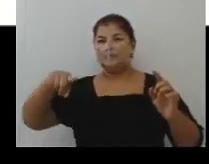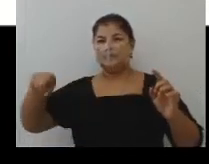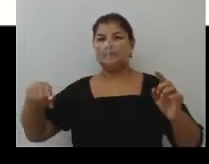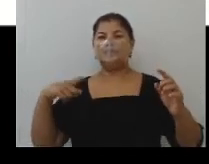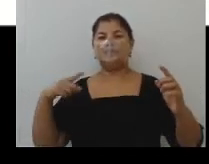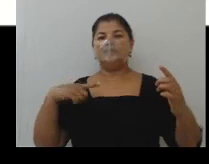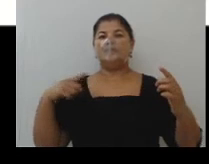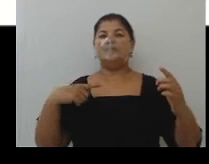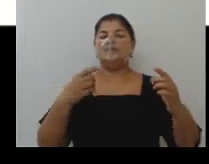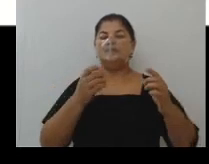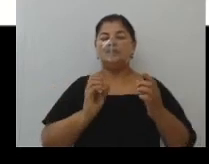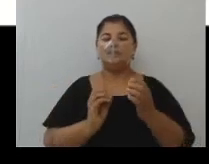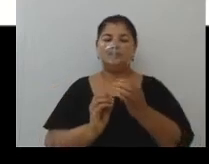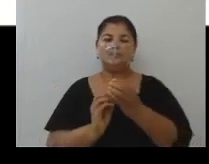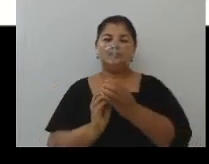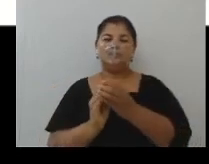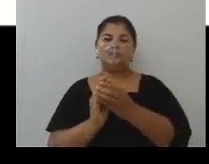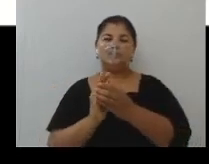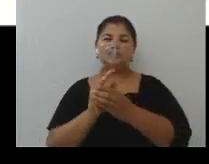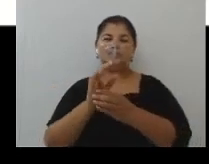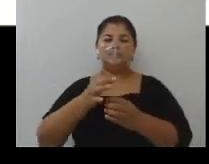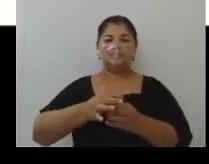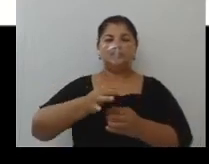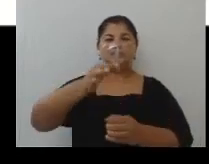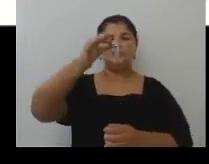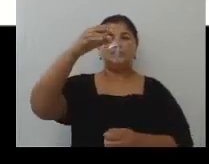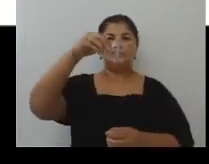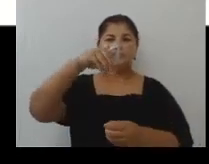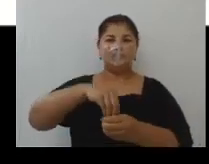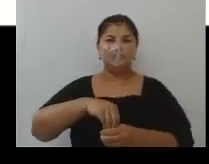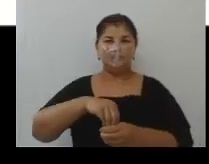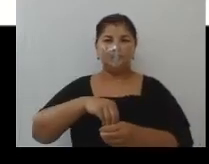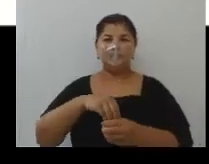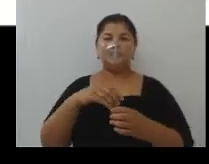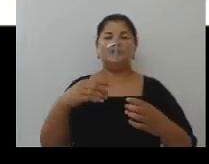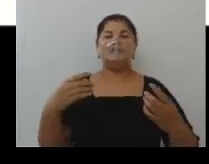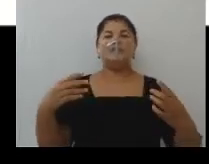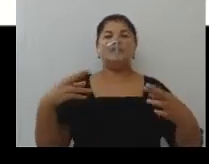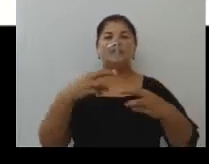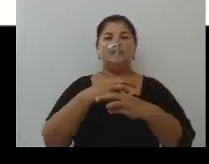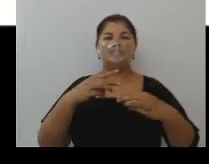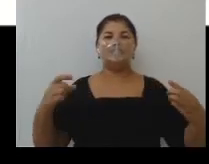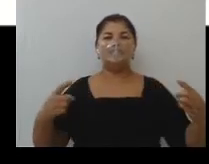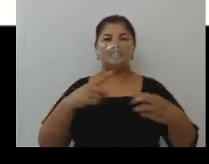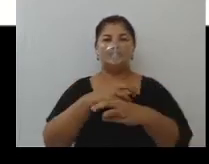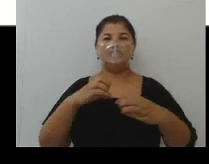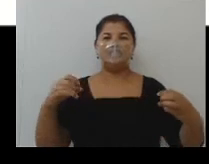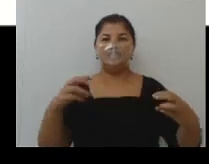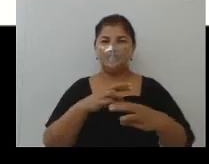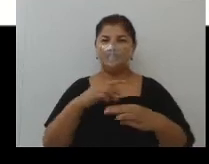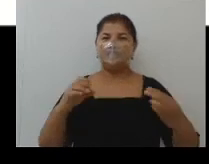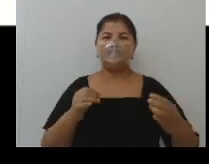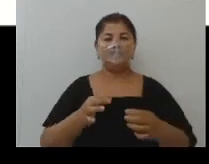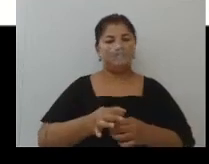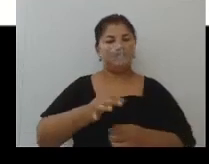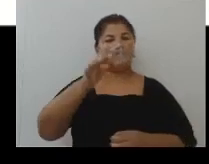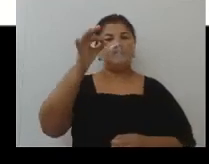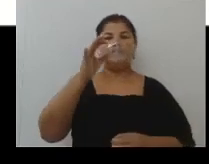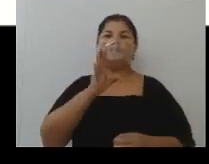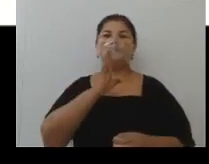flui pelo material. Não é isso? A matéria não. O material só oscila. O material não se